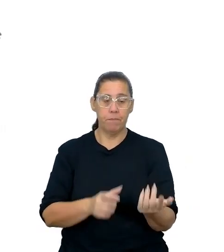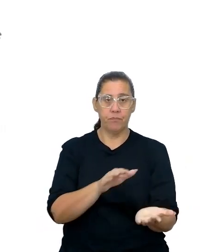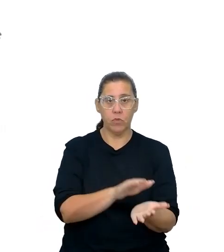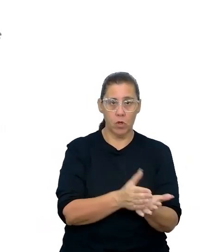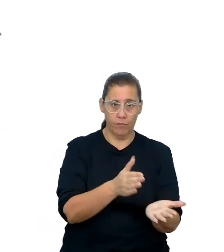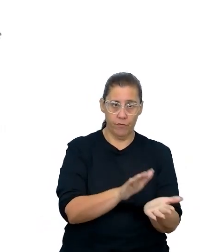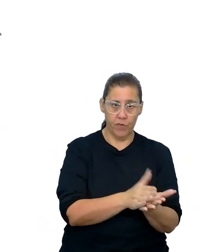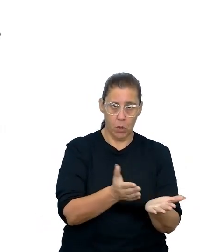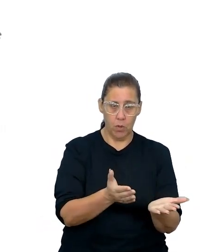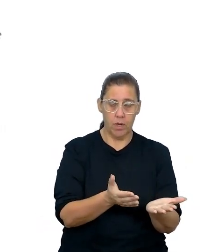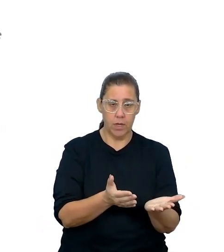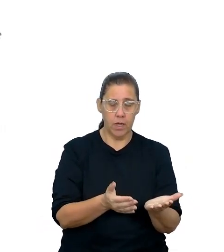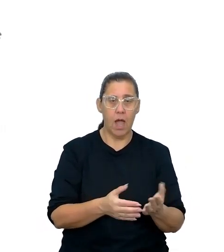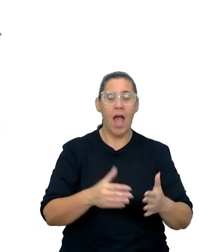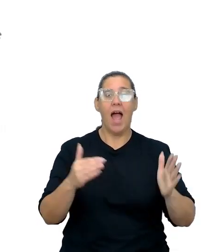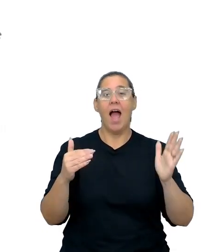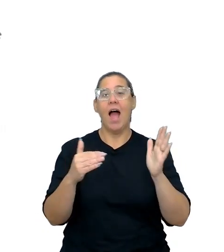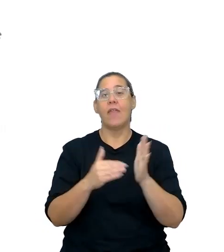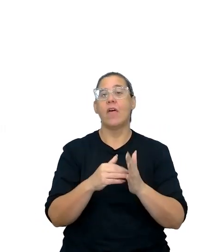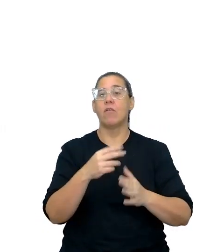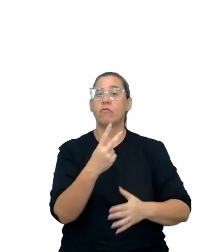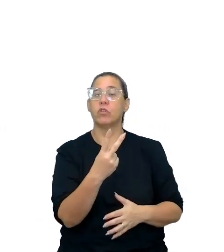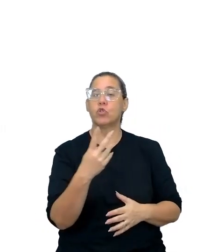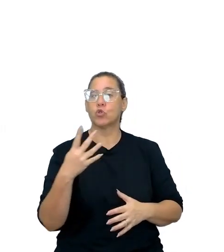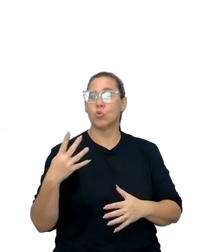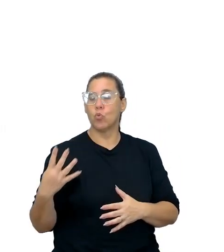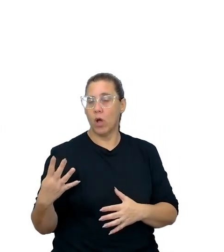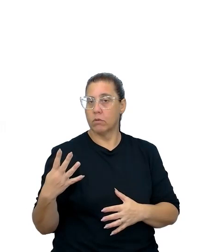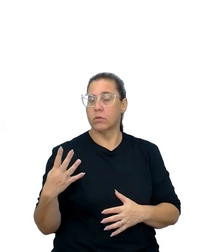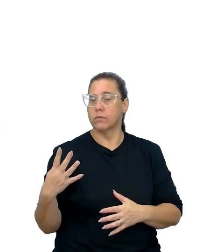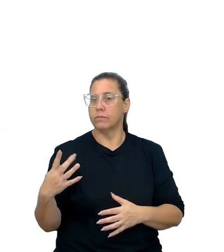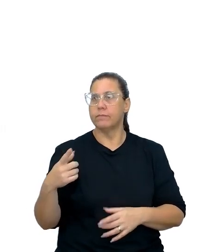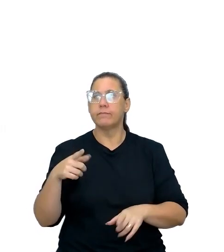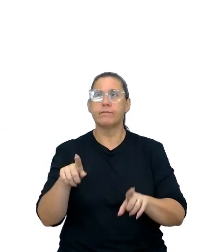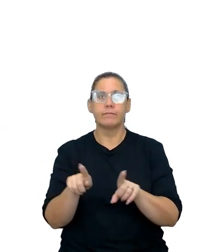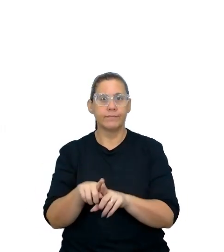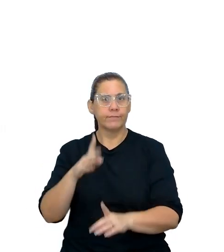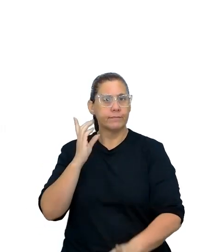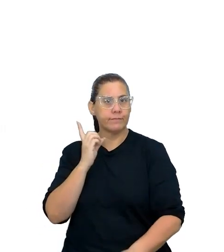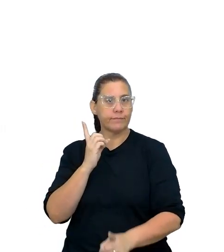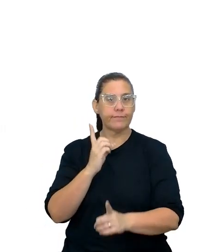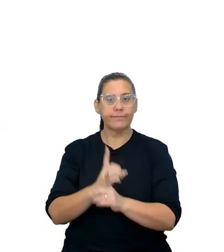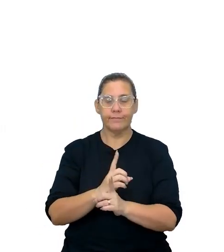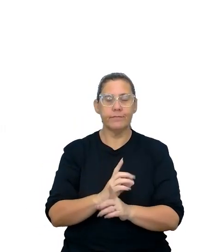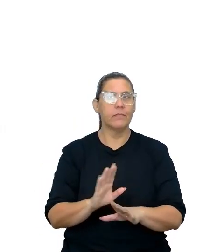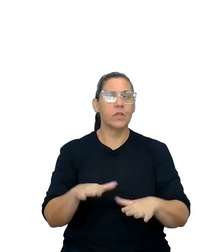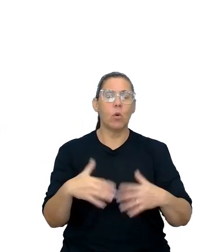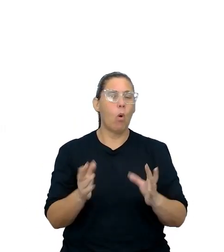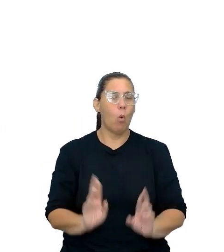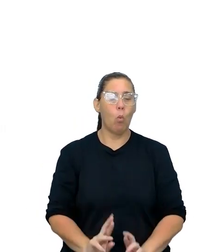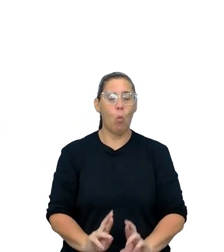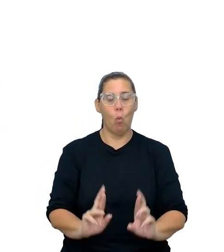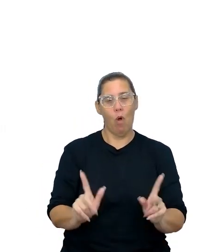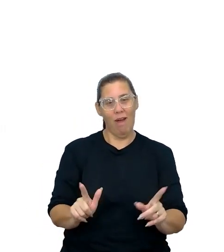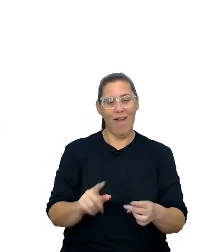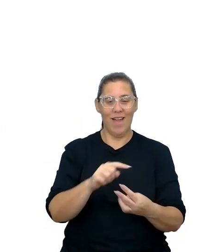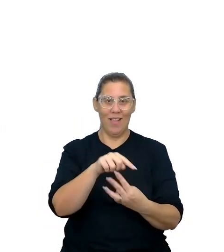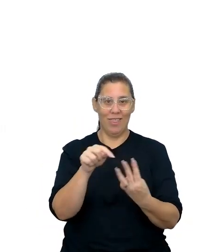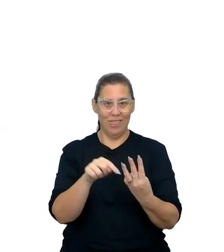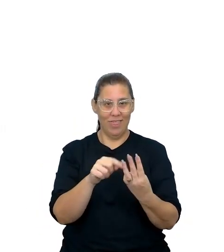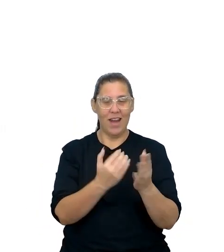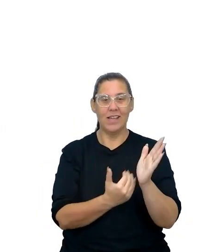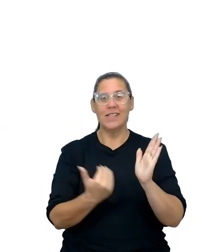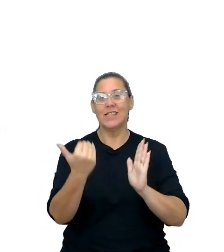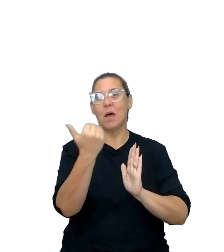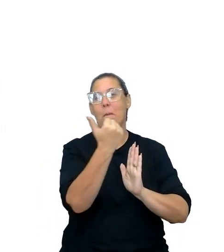essa contagem aqui, até chegar no 24, que eu vou também encontrar qual é essa diferença, que são as 3